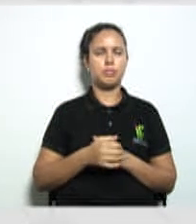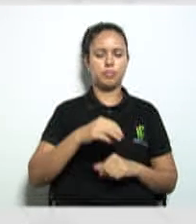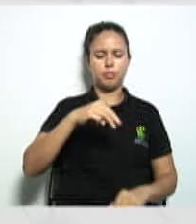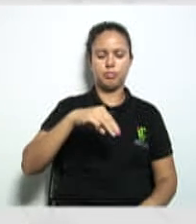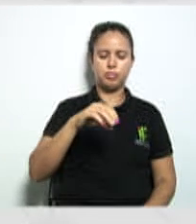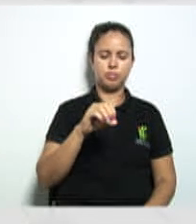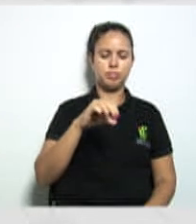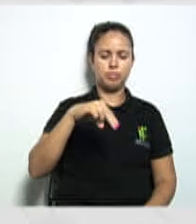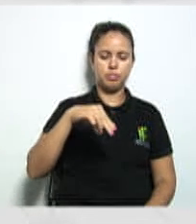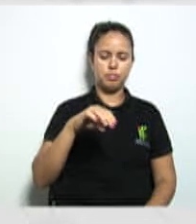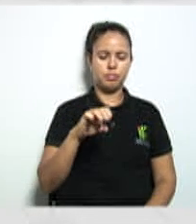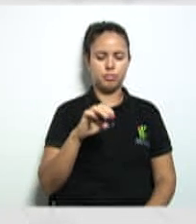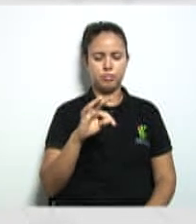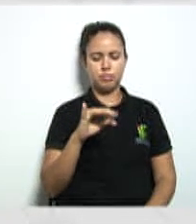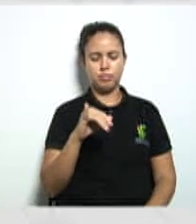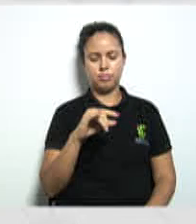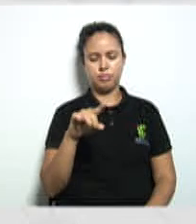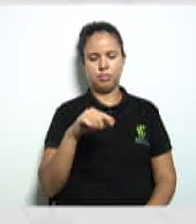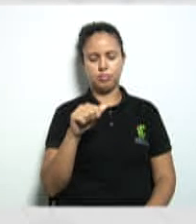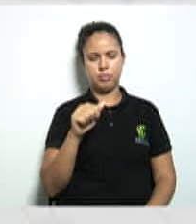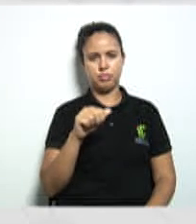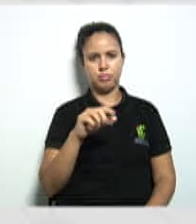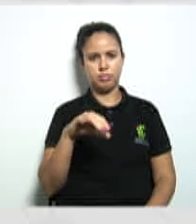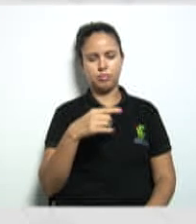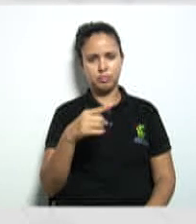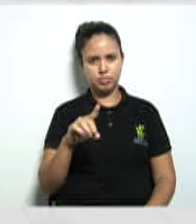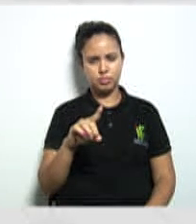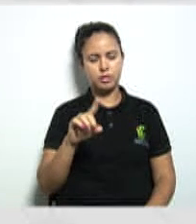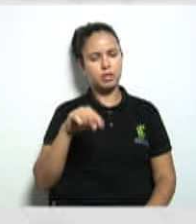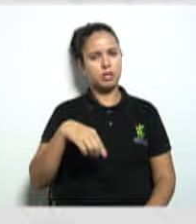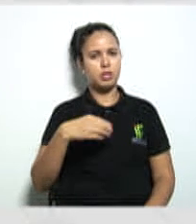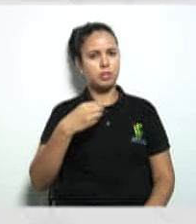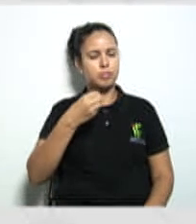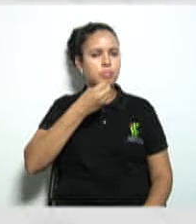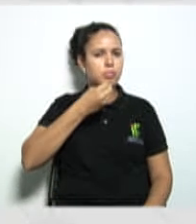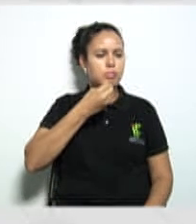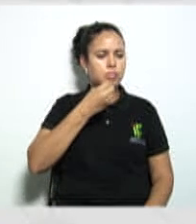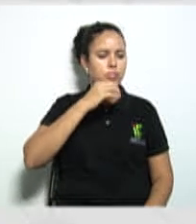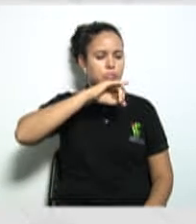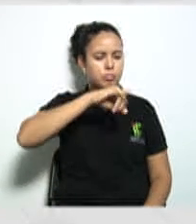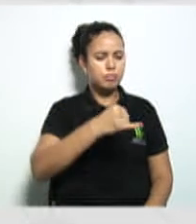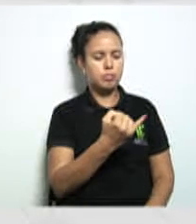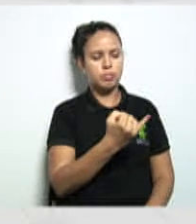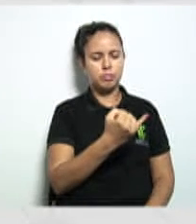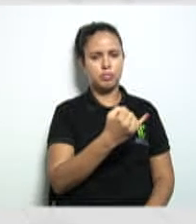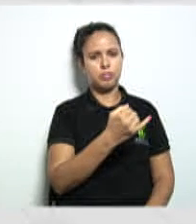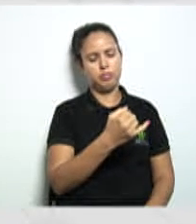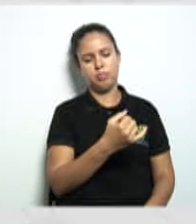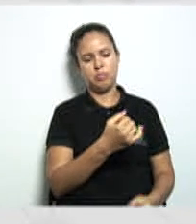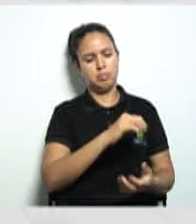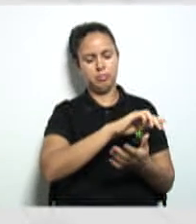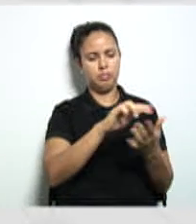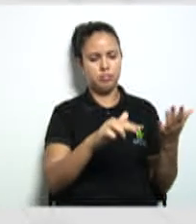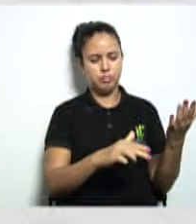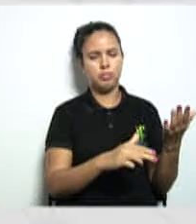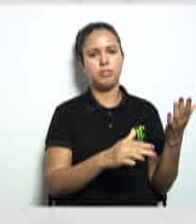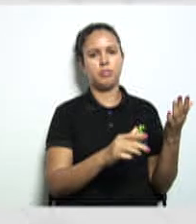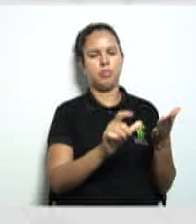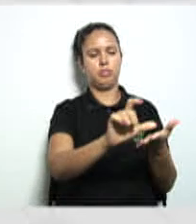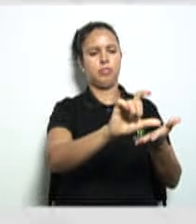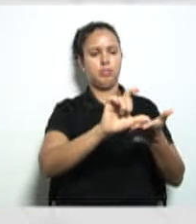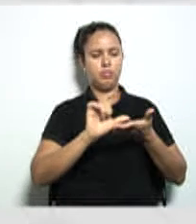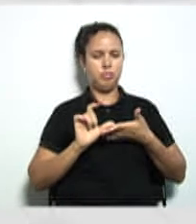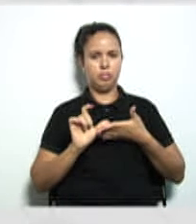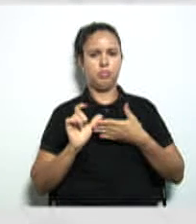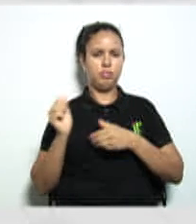significa o aproveitamento de algo como fonte de lucro. O termo é derivado do verbo monetizar, que designa o ato